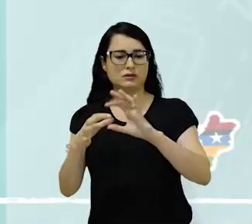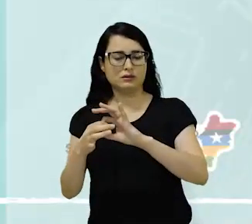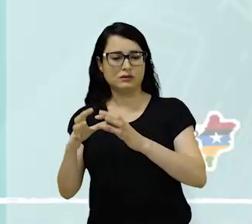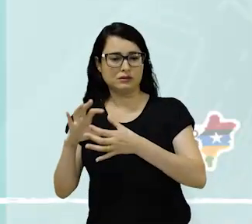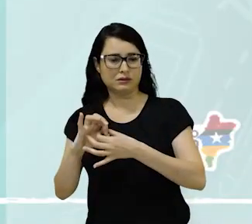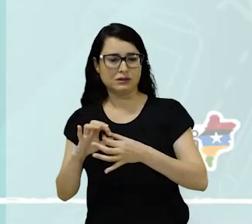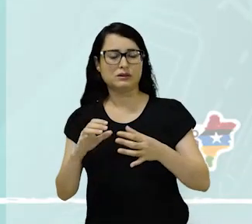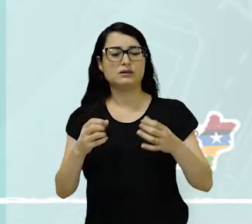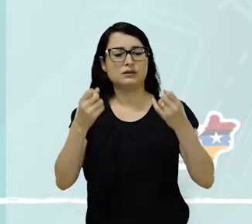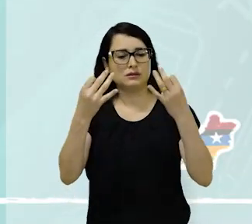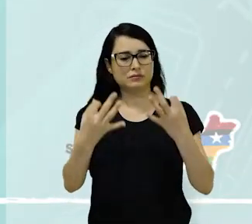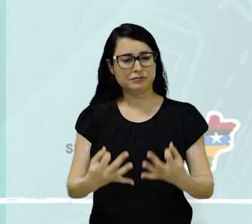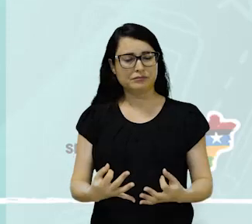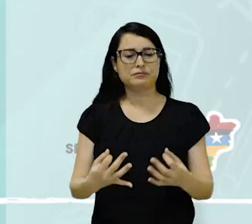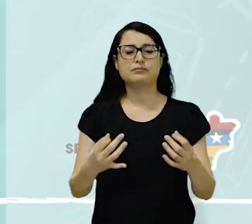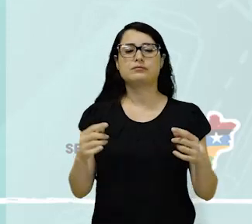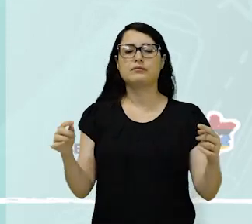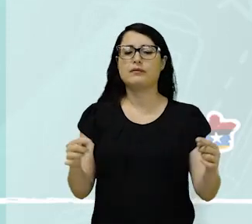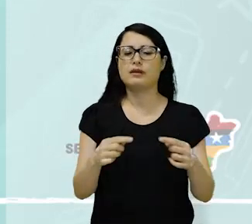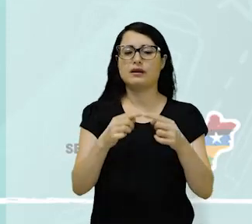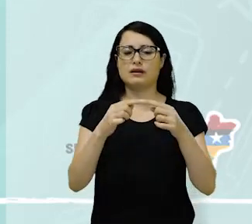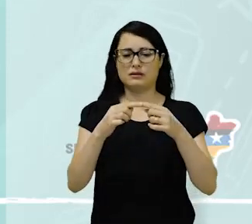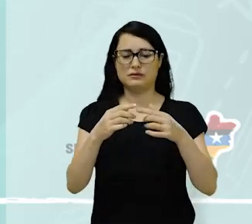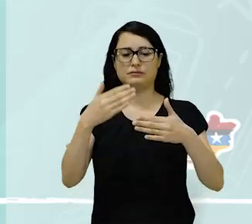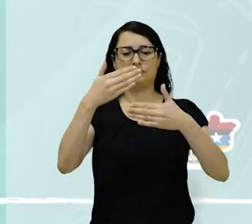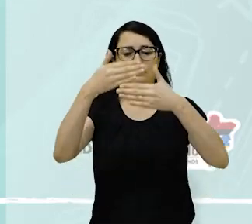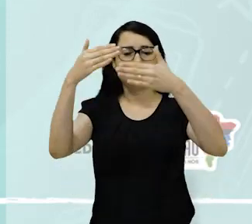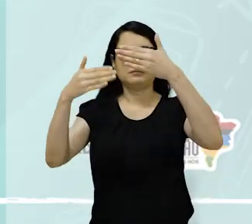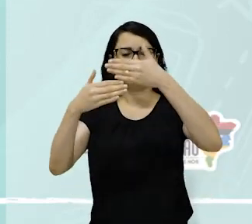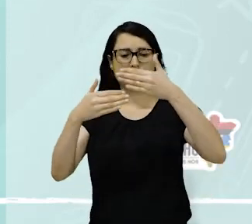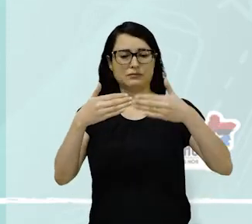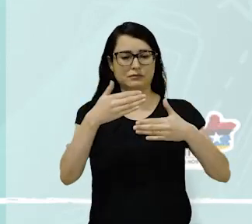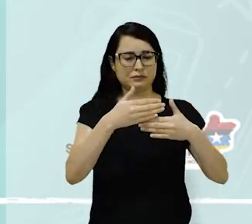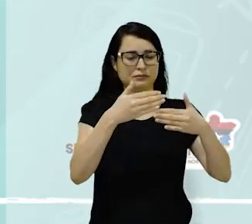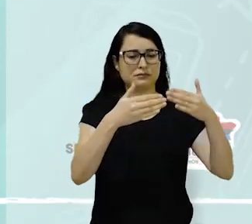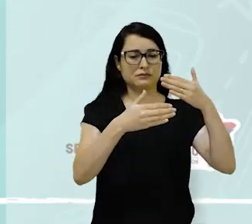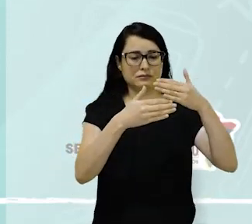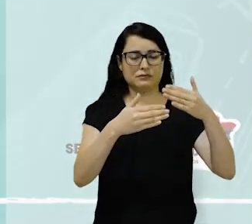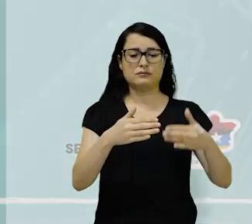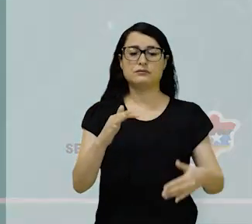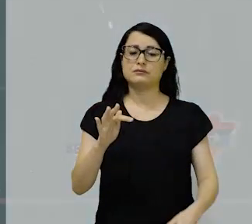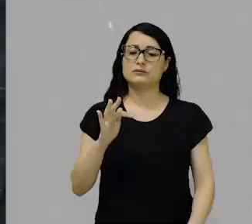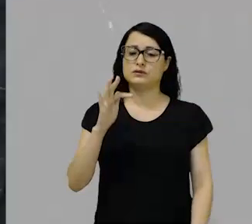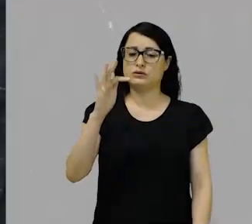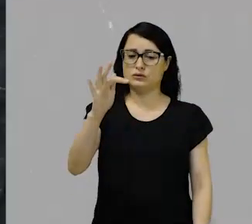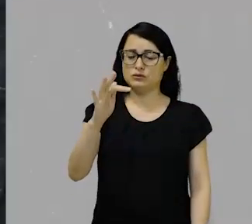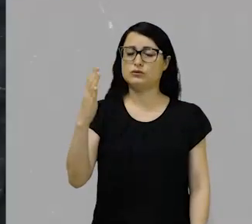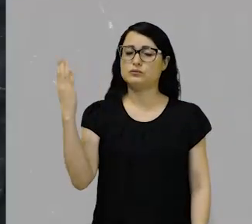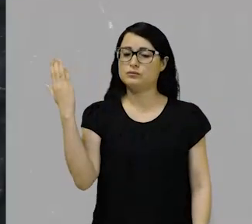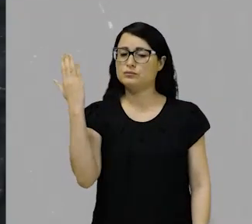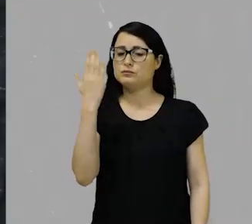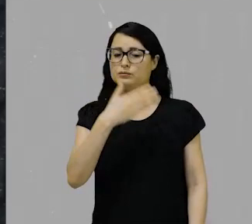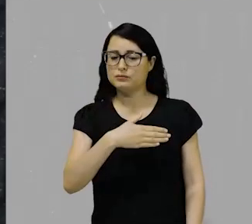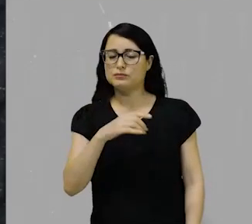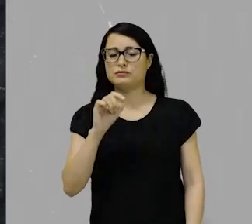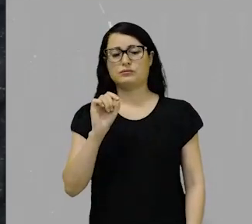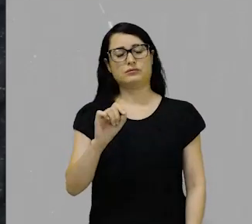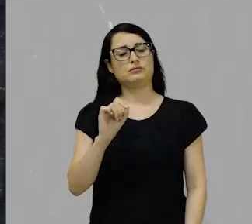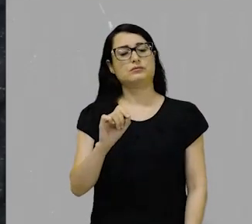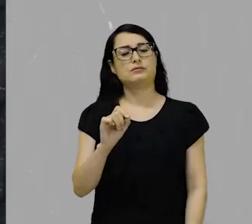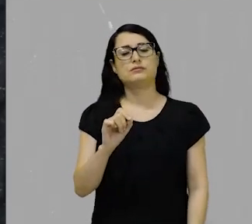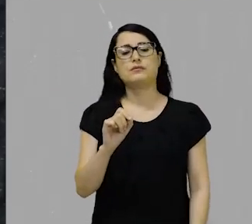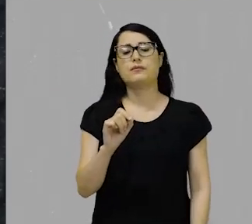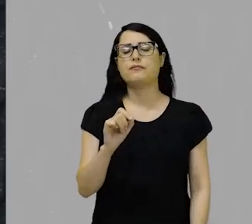Como eu expliquei para vocês, o que comprova o argumento de Wegener, né, que futuramente vai ser comprovado, né, é que não existia,